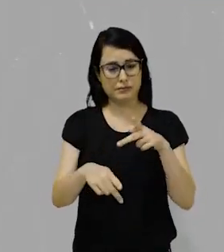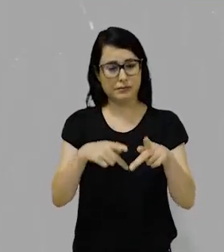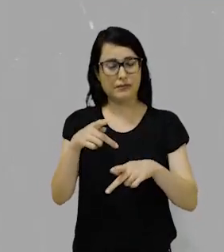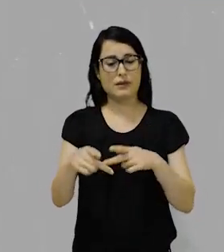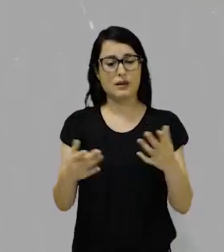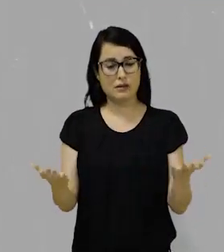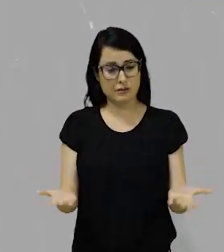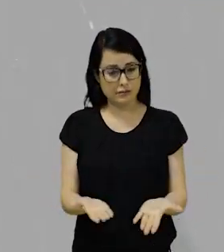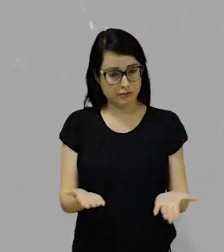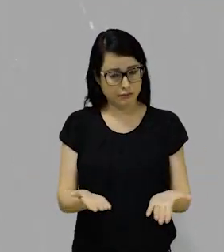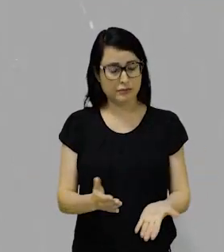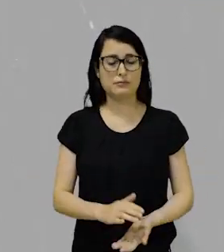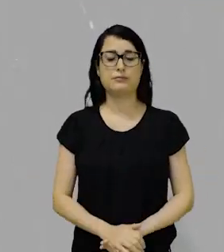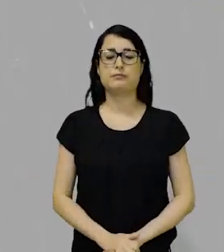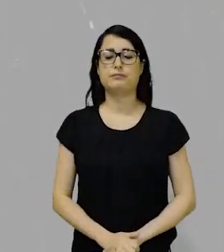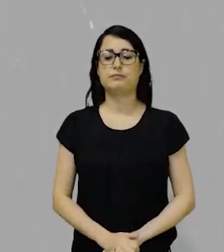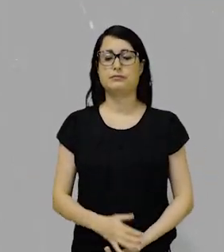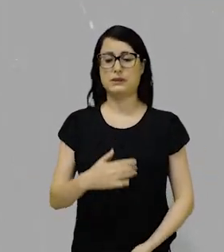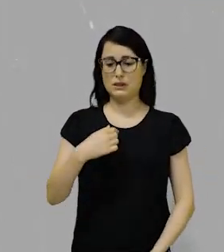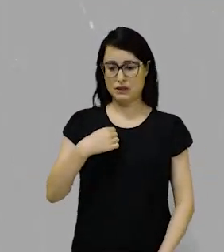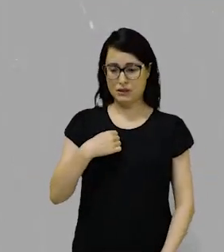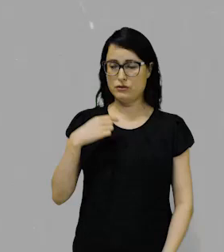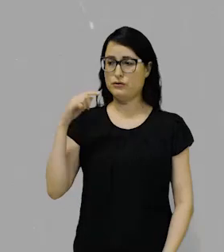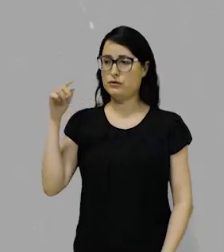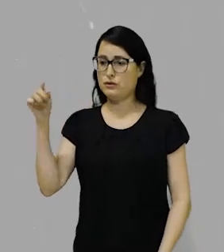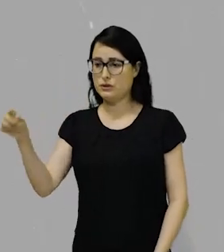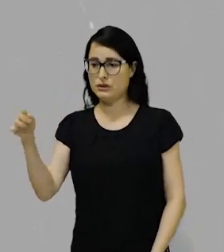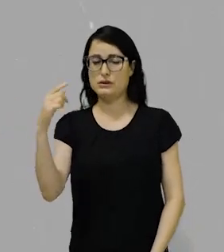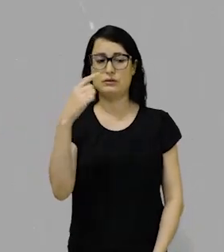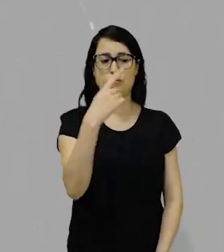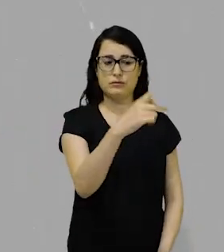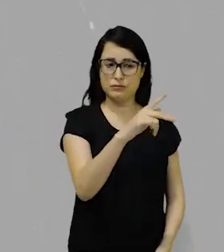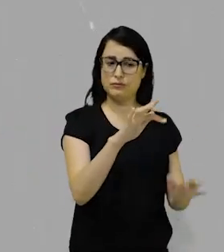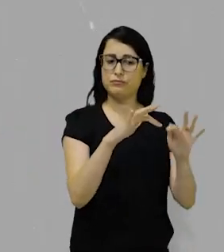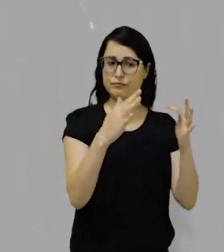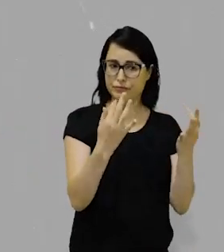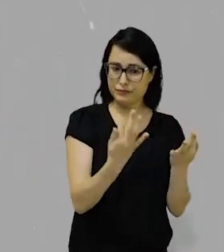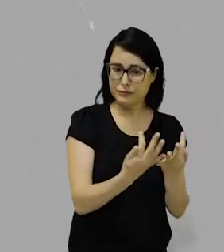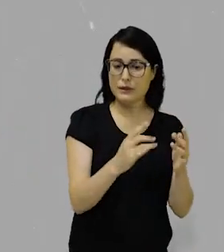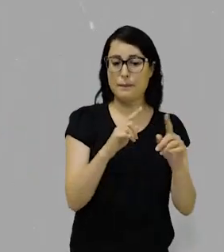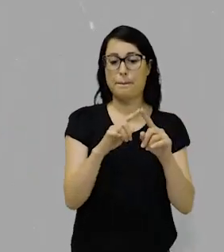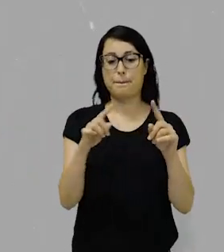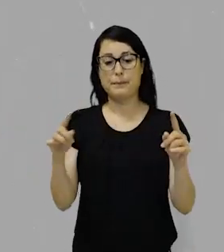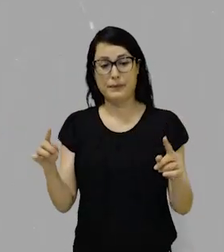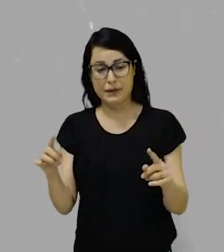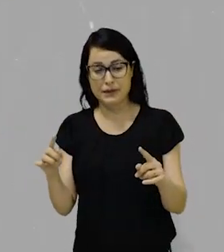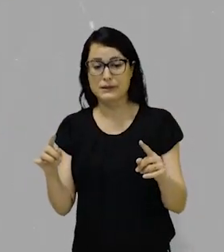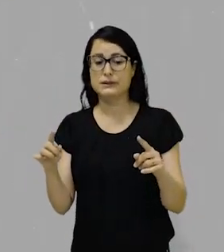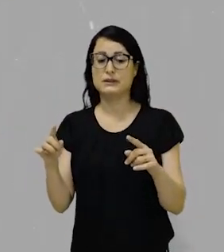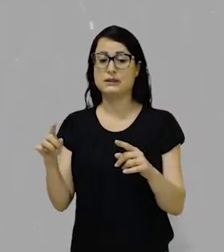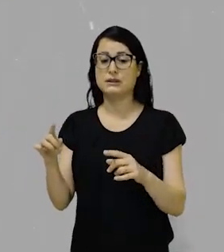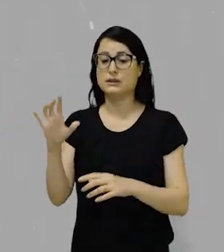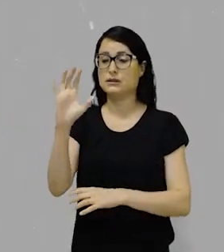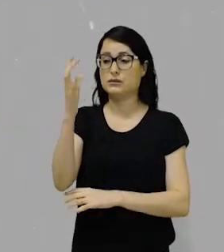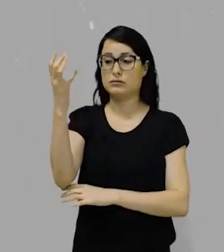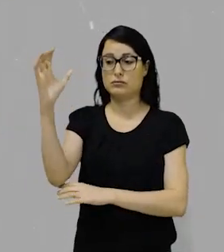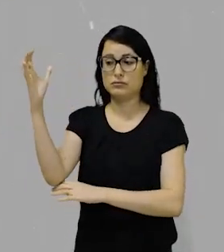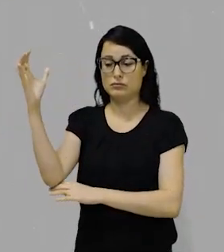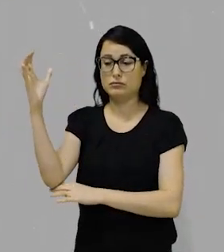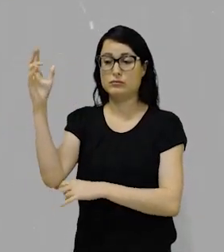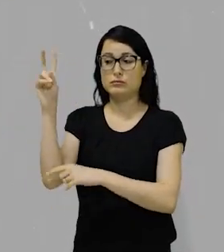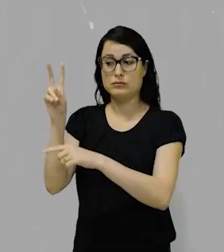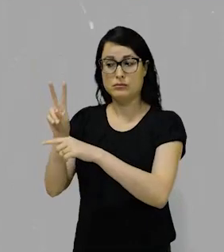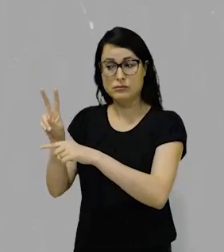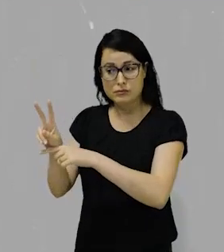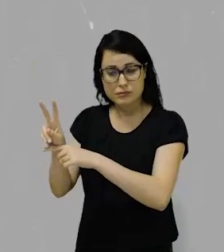populações atuais, eu, você, sua família, mas que conserva as condições ambientais para as